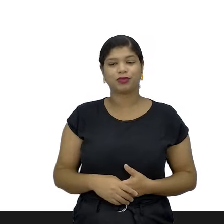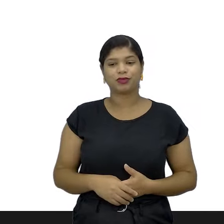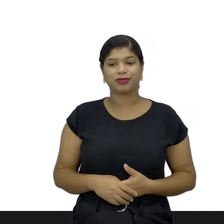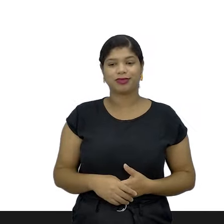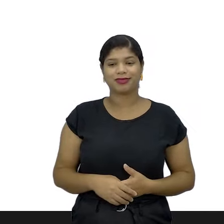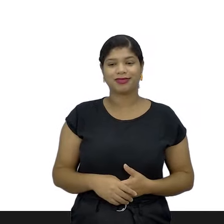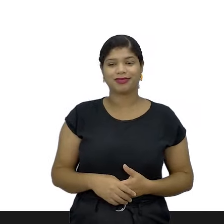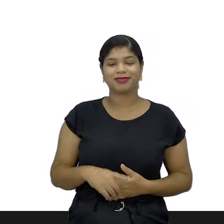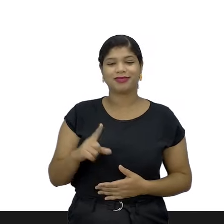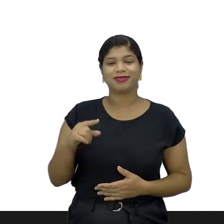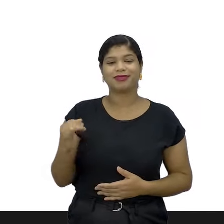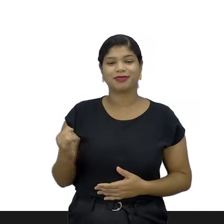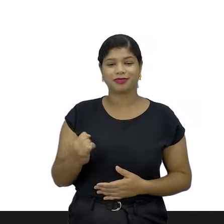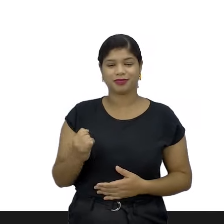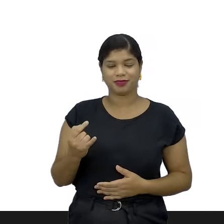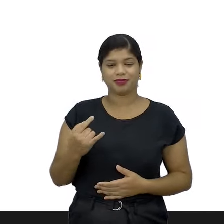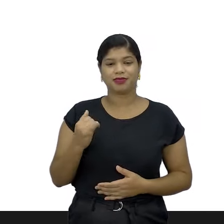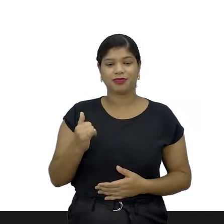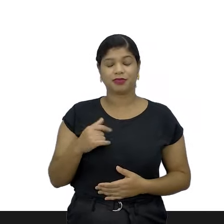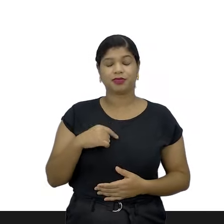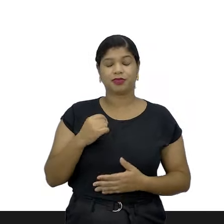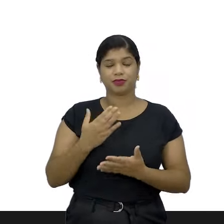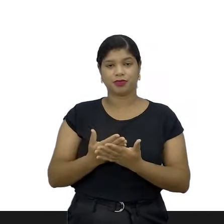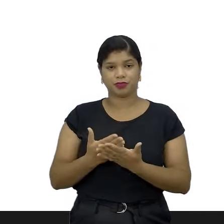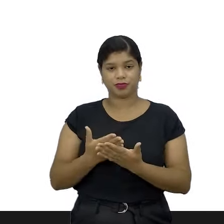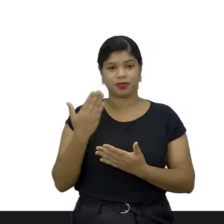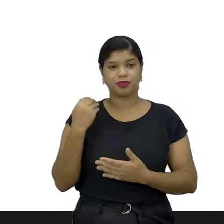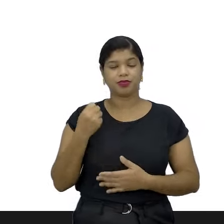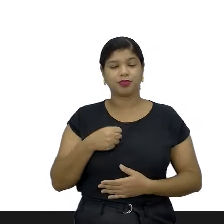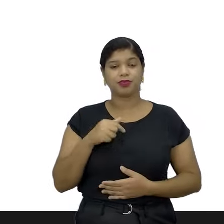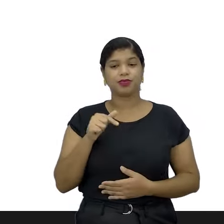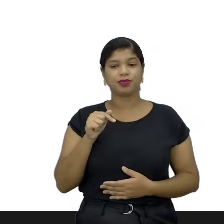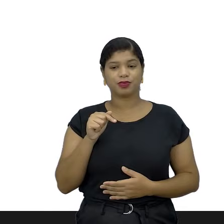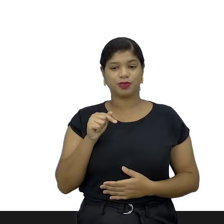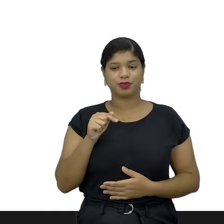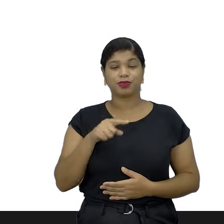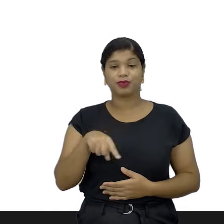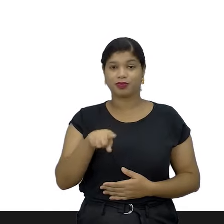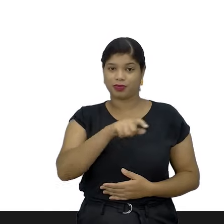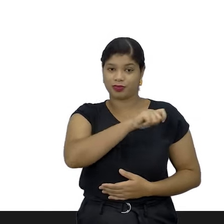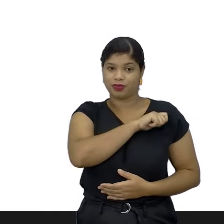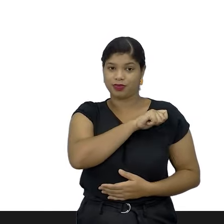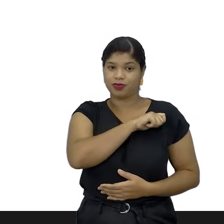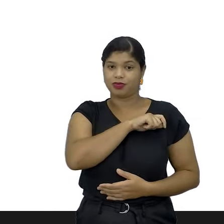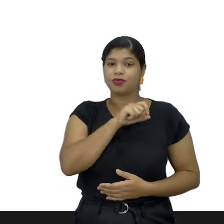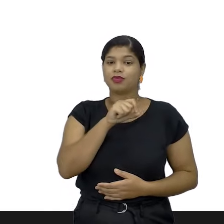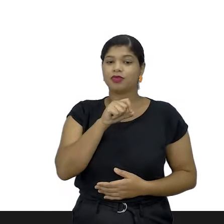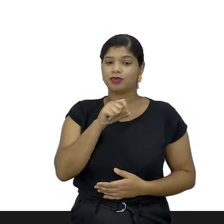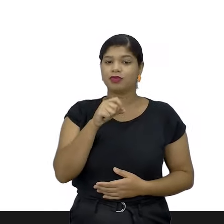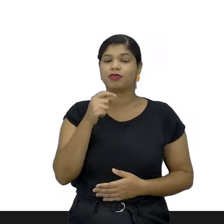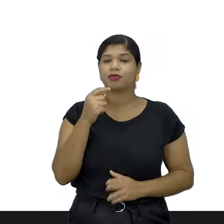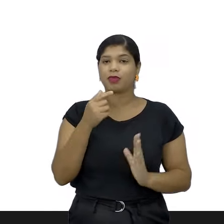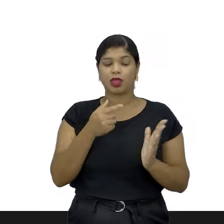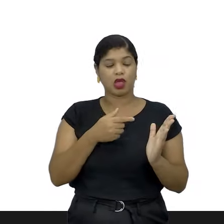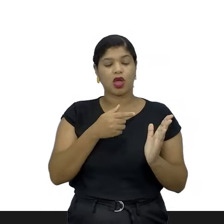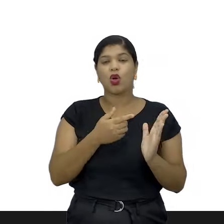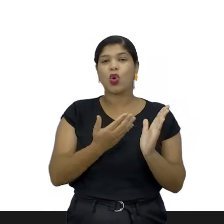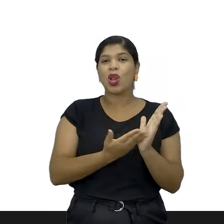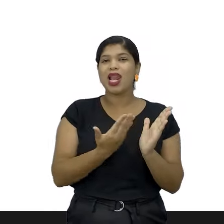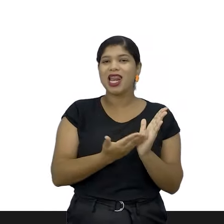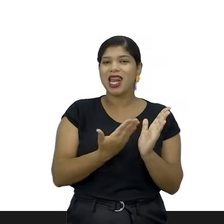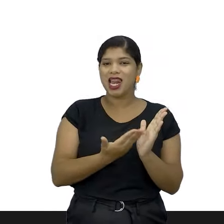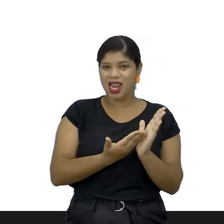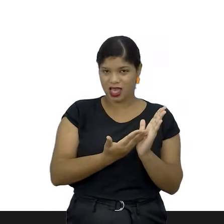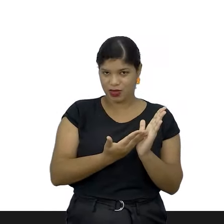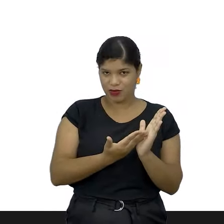é importante destacar que na aula anterior, que é a aula 7, né, os estudantes vão explorar um livro de receitas e vão